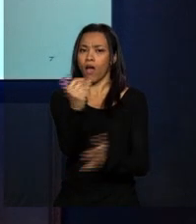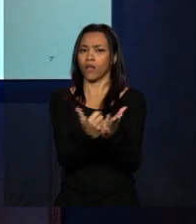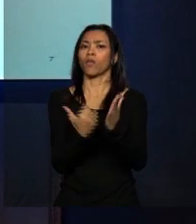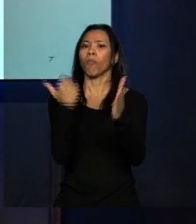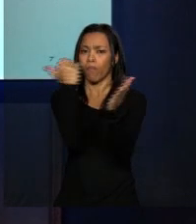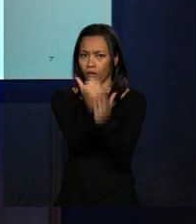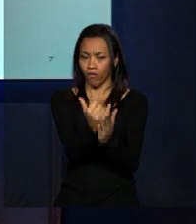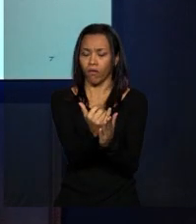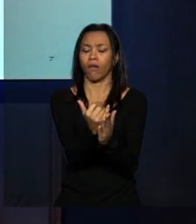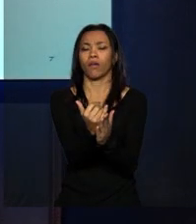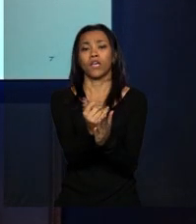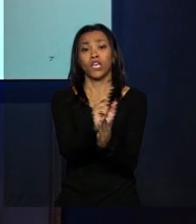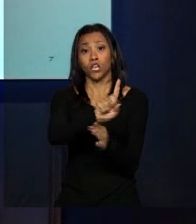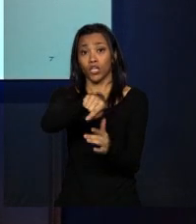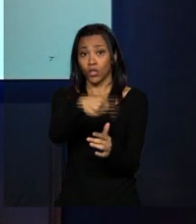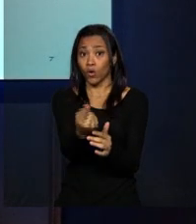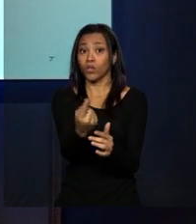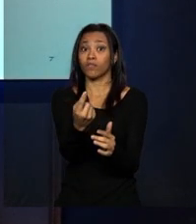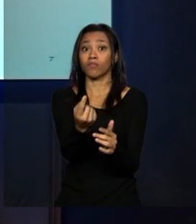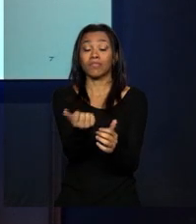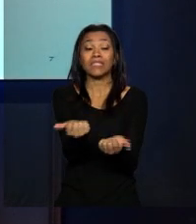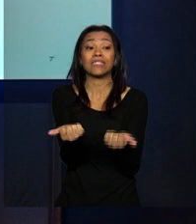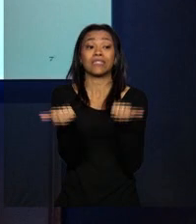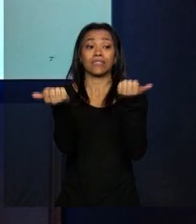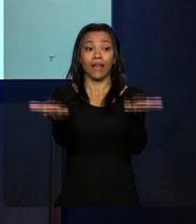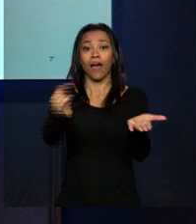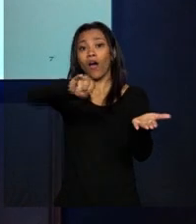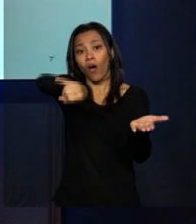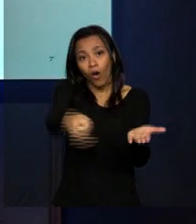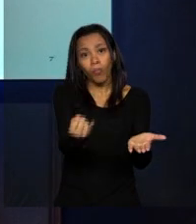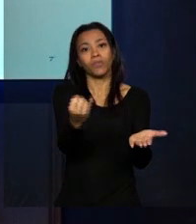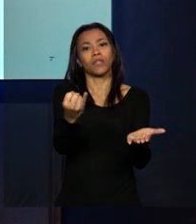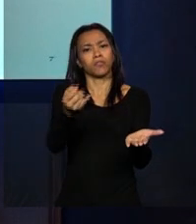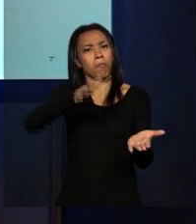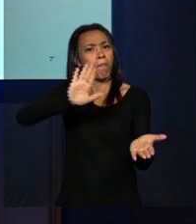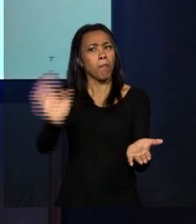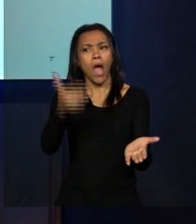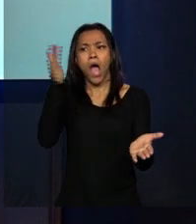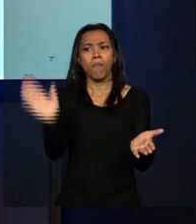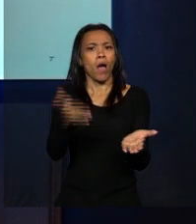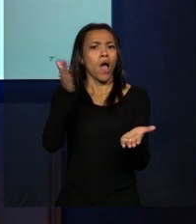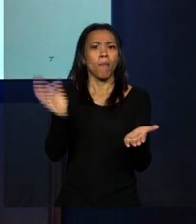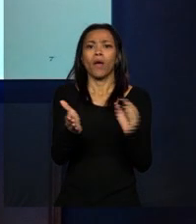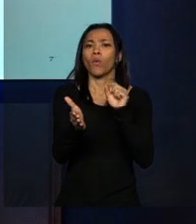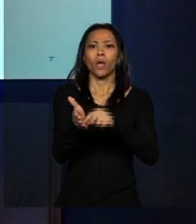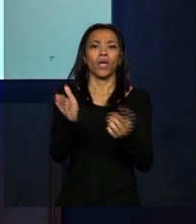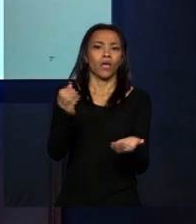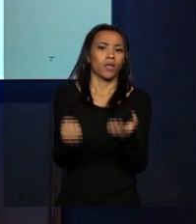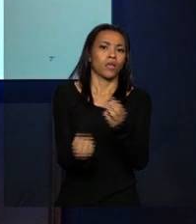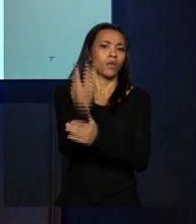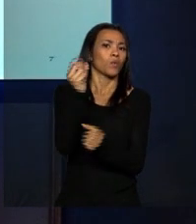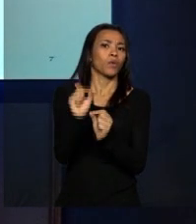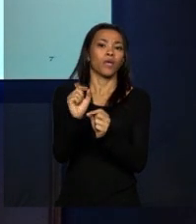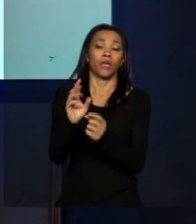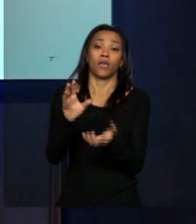iremos multiplicar as oportunidades para esses títulos para criação de títulos de dívidas eu mostrarei